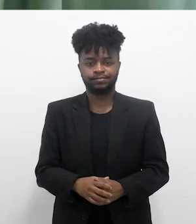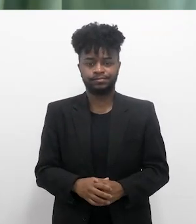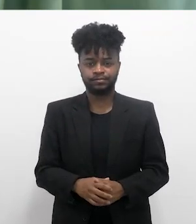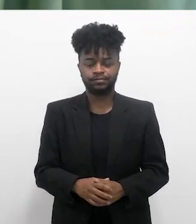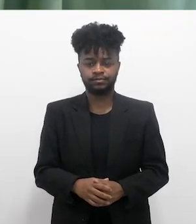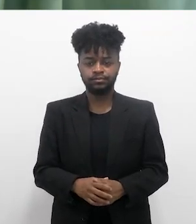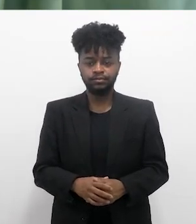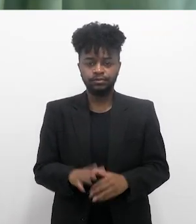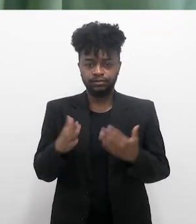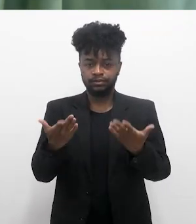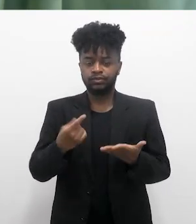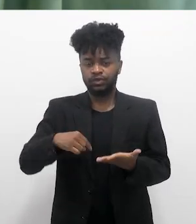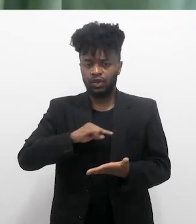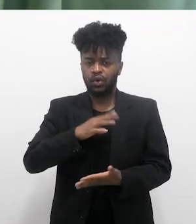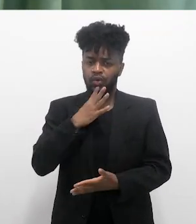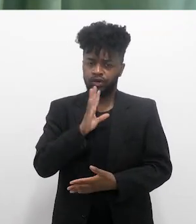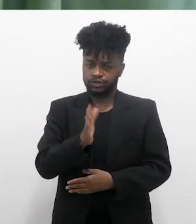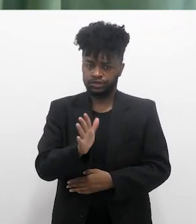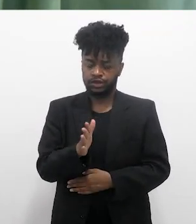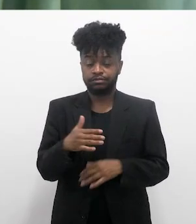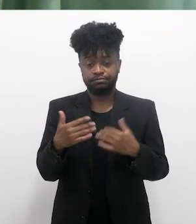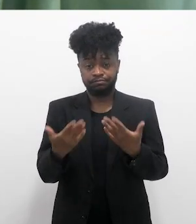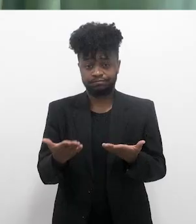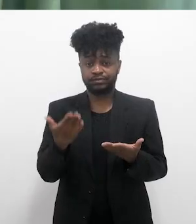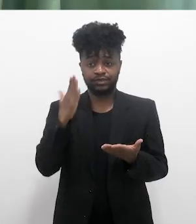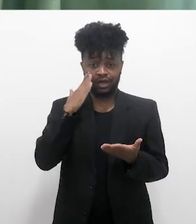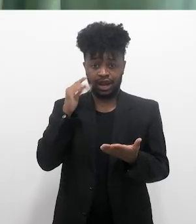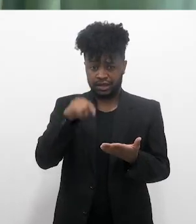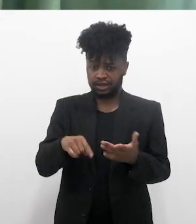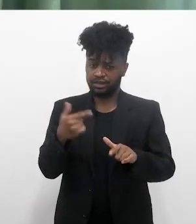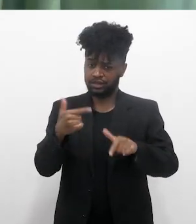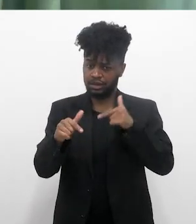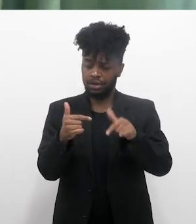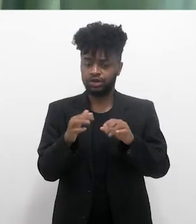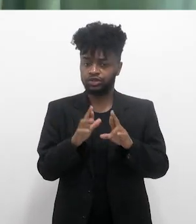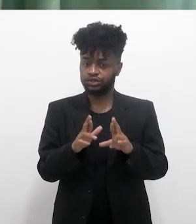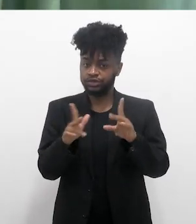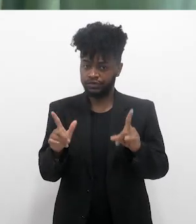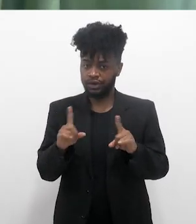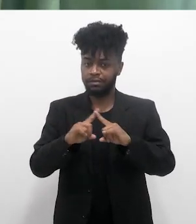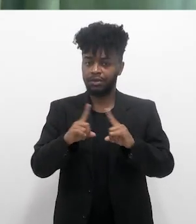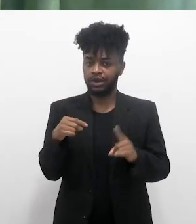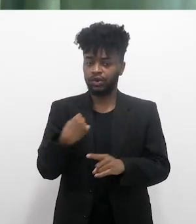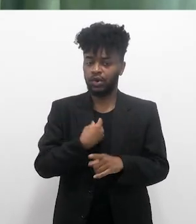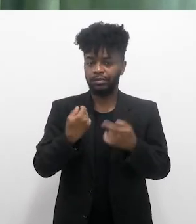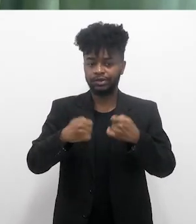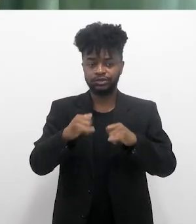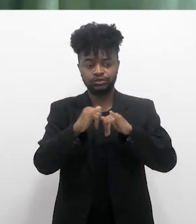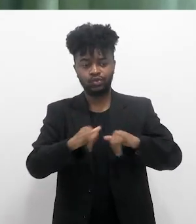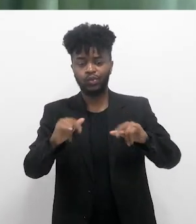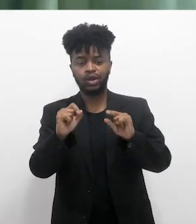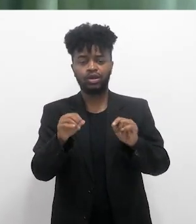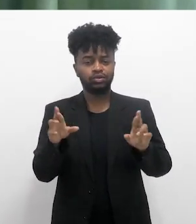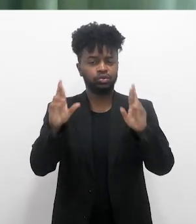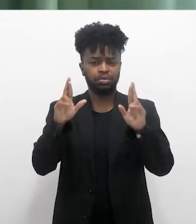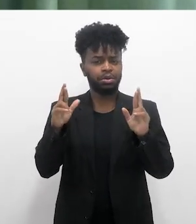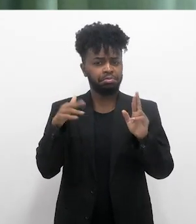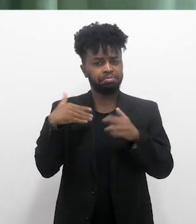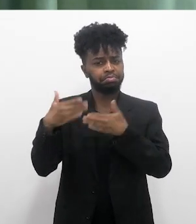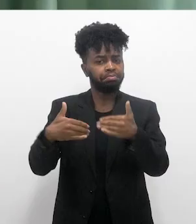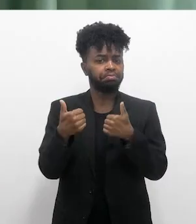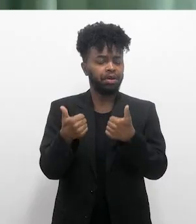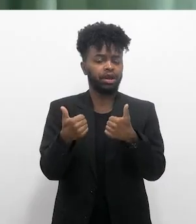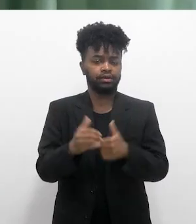gente já se conhecia. Então, a gente sabe que aqui o trabalho é o outro e a gente só tem que desejar sucesso para ele nessa